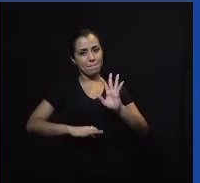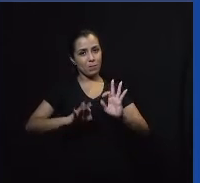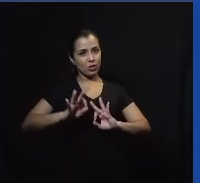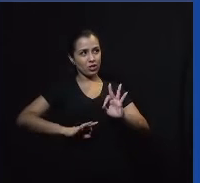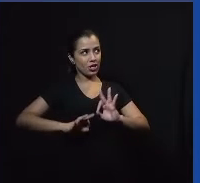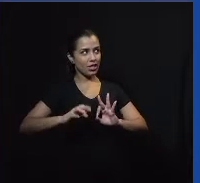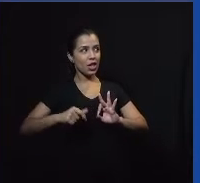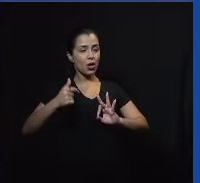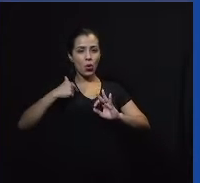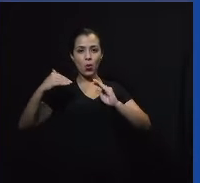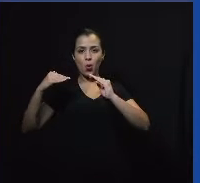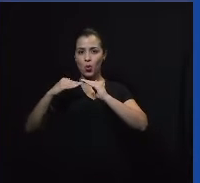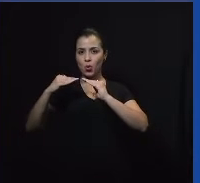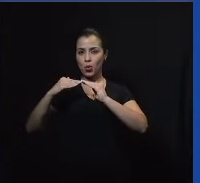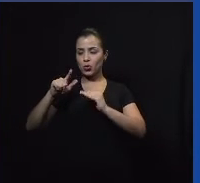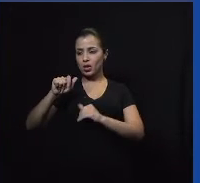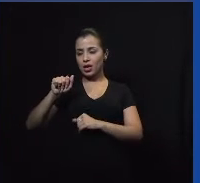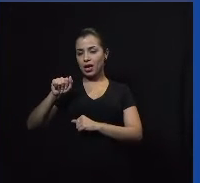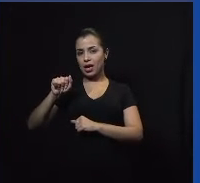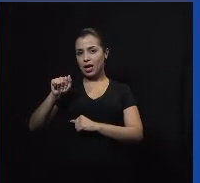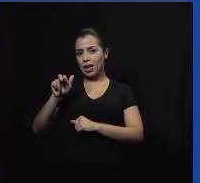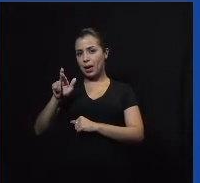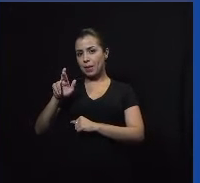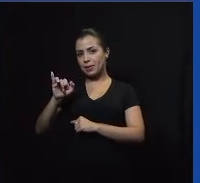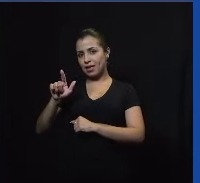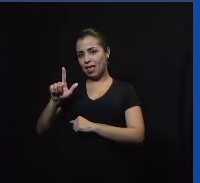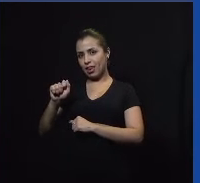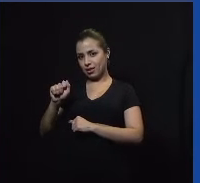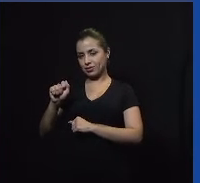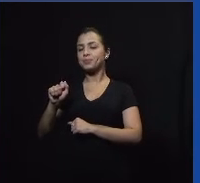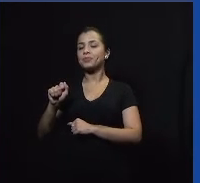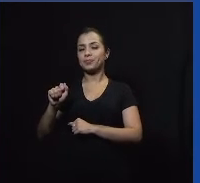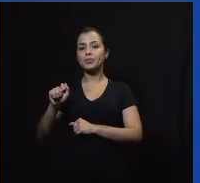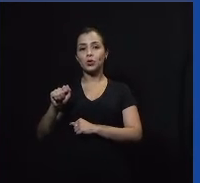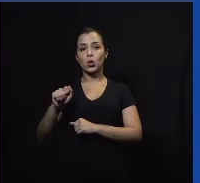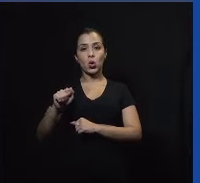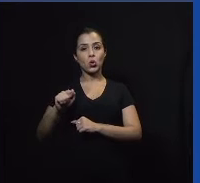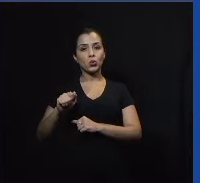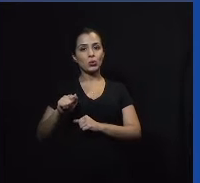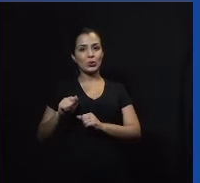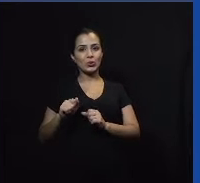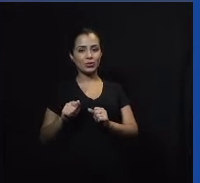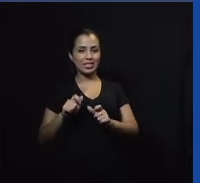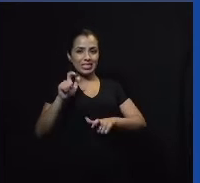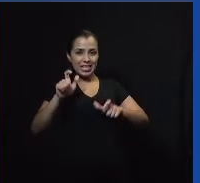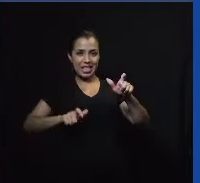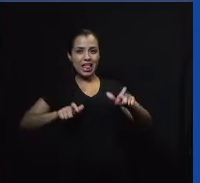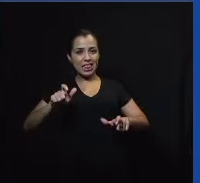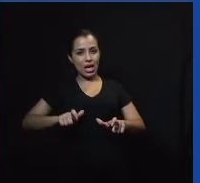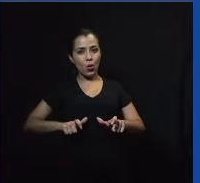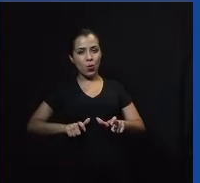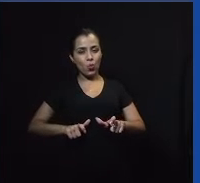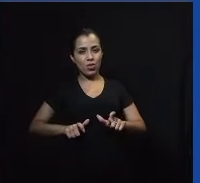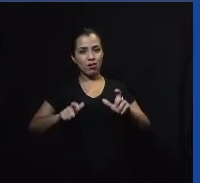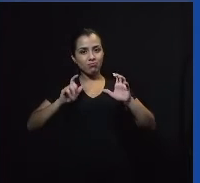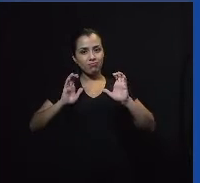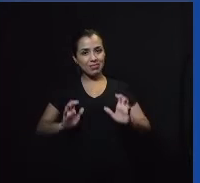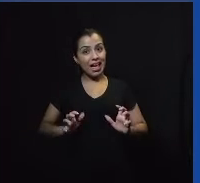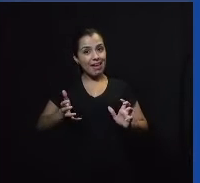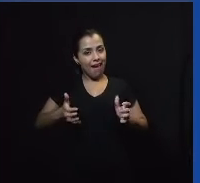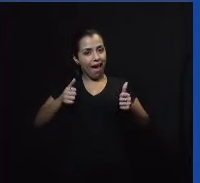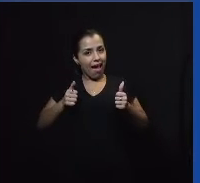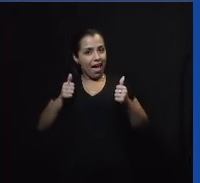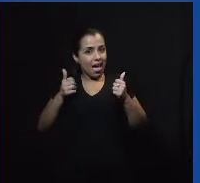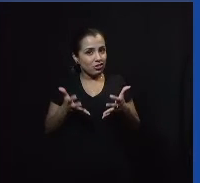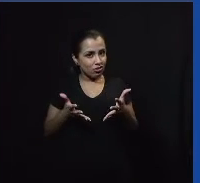com a Gabriela, eu acho que o cidadão quer sim agir, tem essa vontade de se engajar civicamente, e eu acho que isso